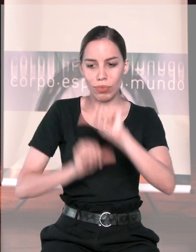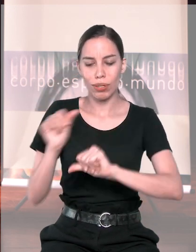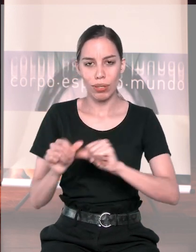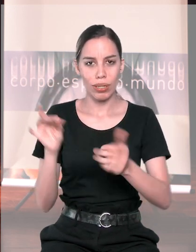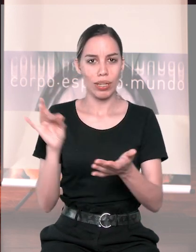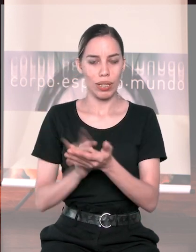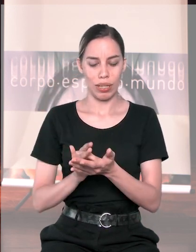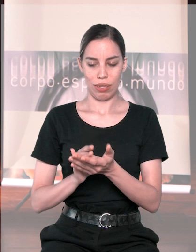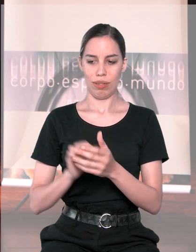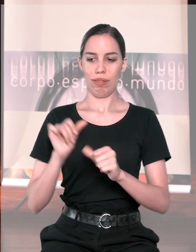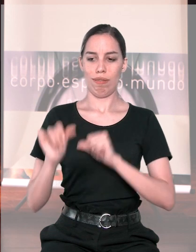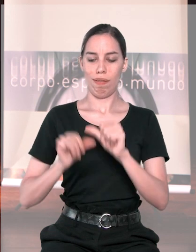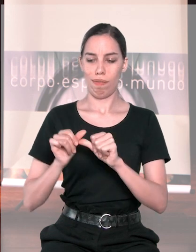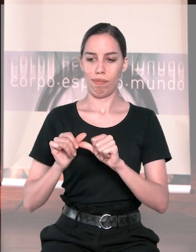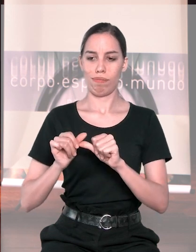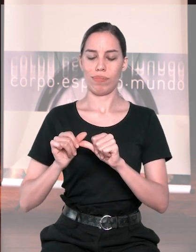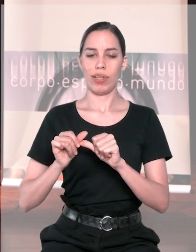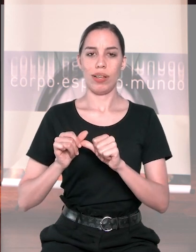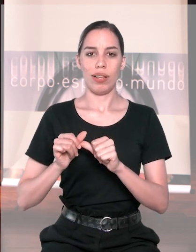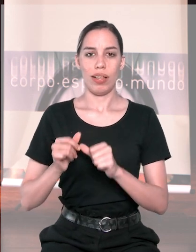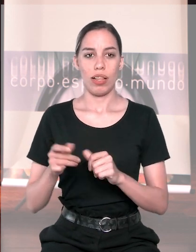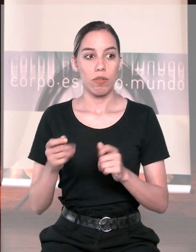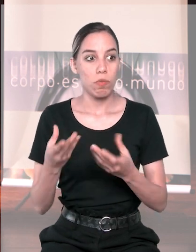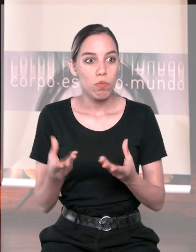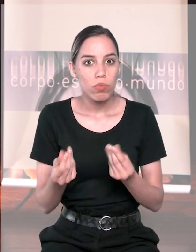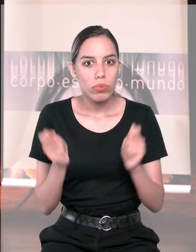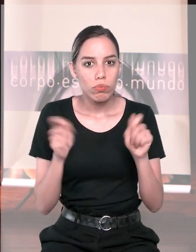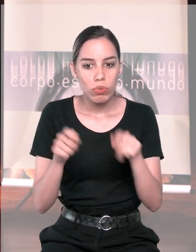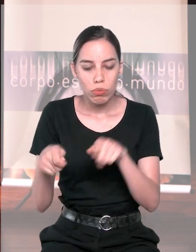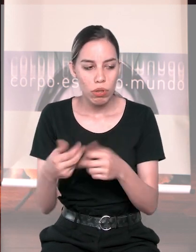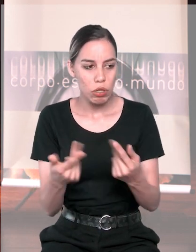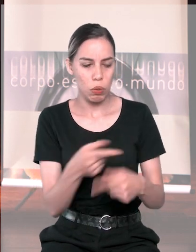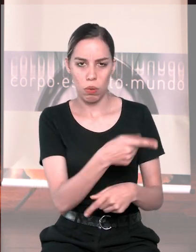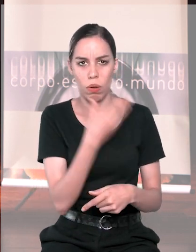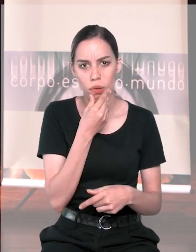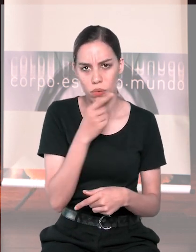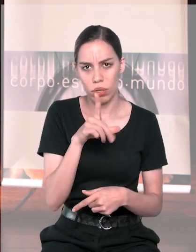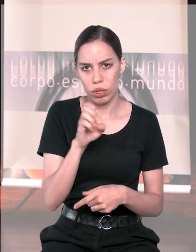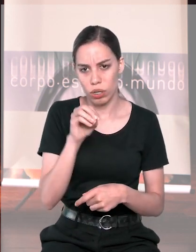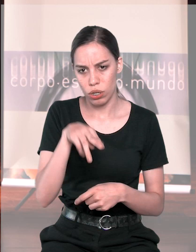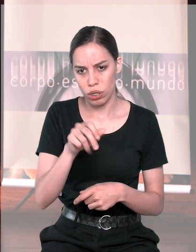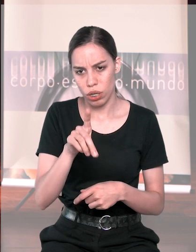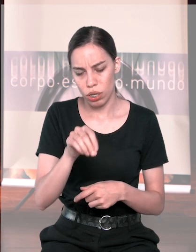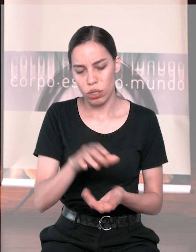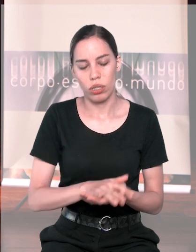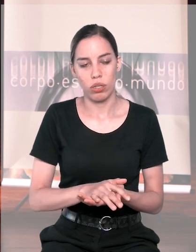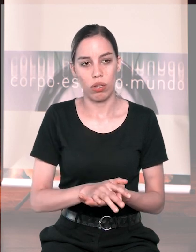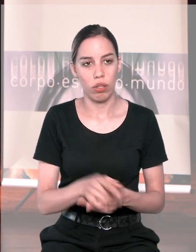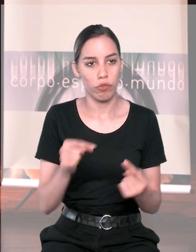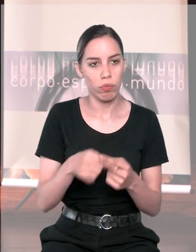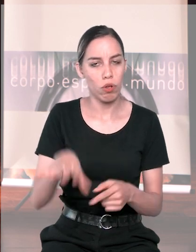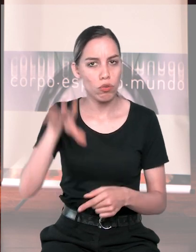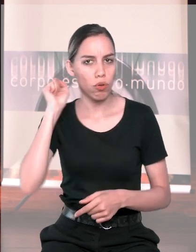de mutações, essa hesitação prolongada entre muitas possibilidades, como a gente viu com Leonardo da Vinci. Essa hesitação entre o som e o